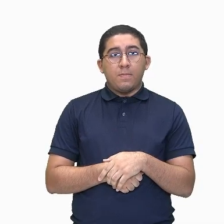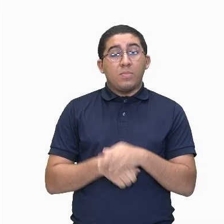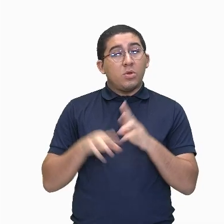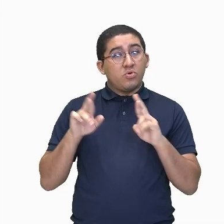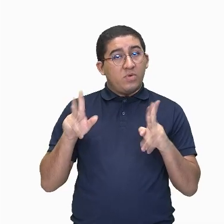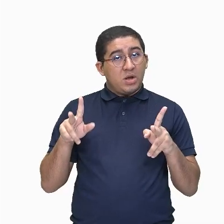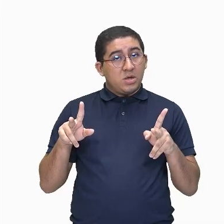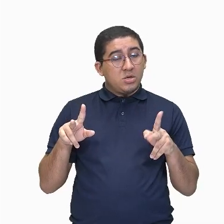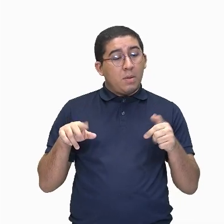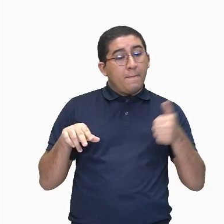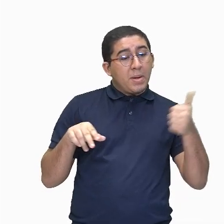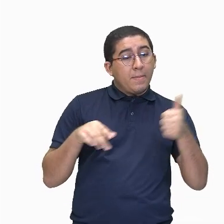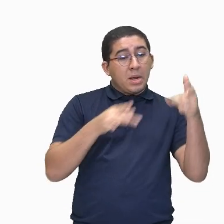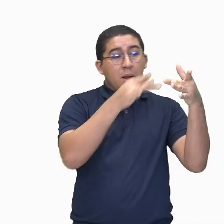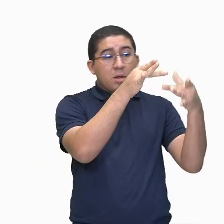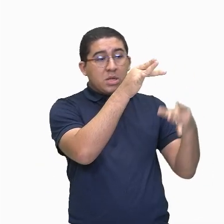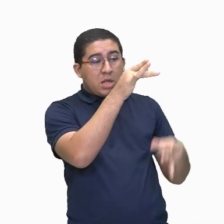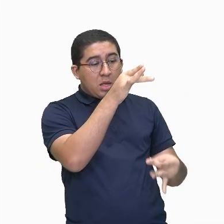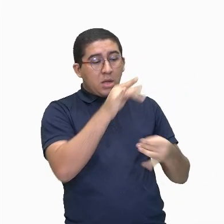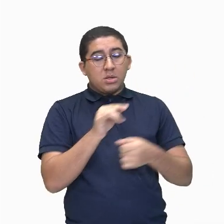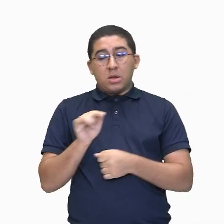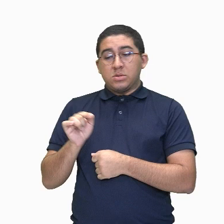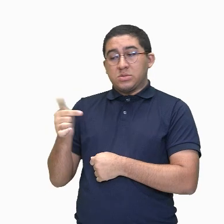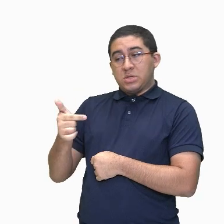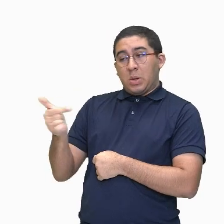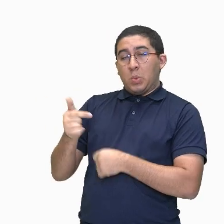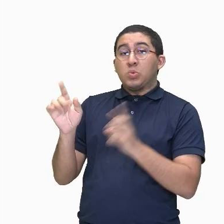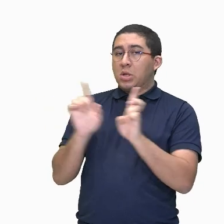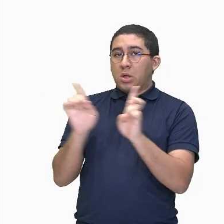ela é mais ampla, né?